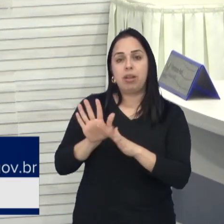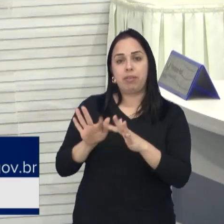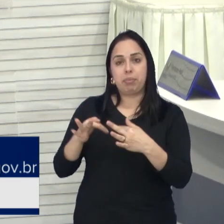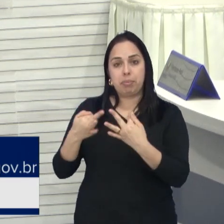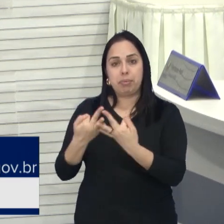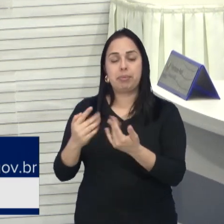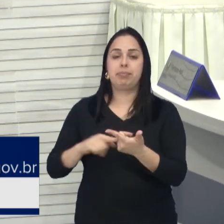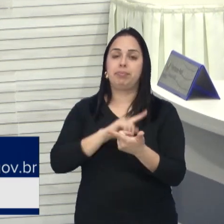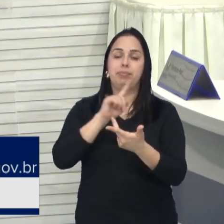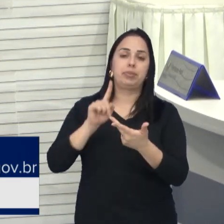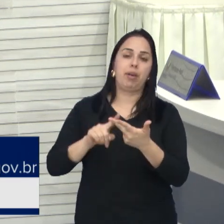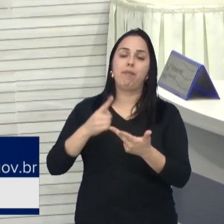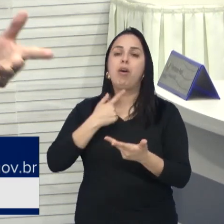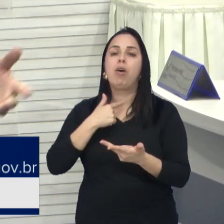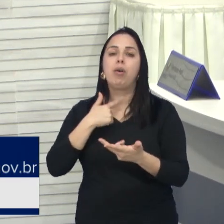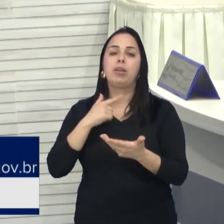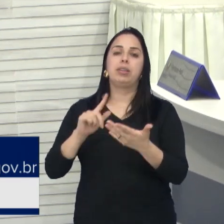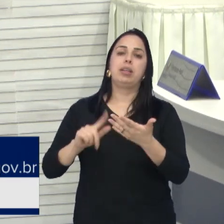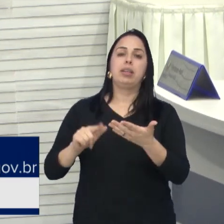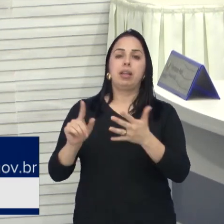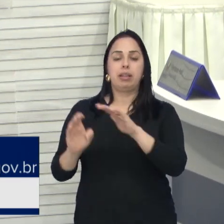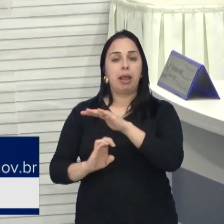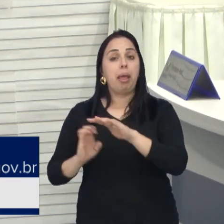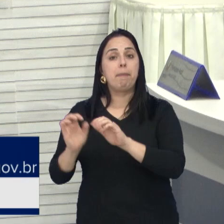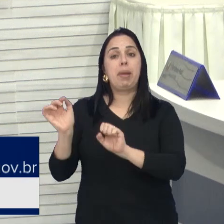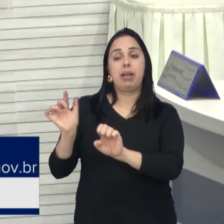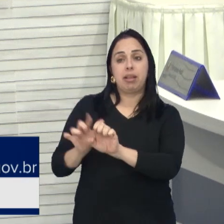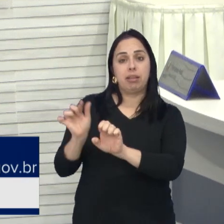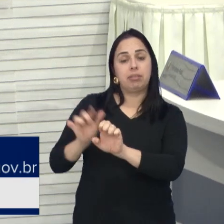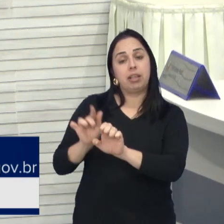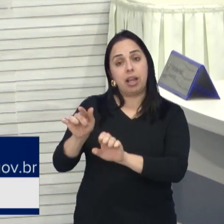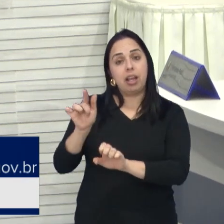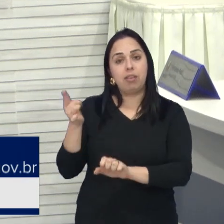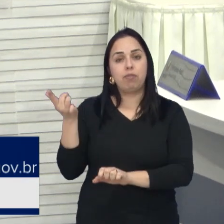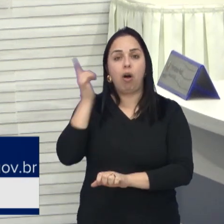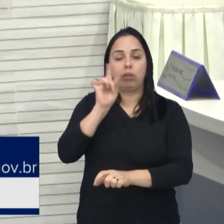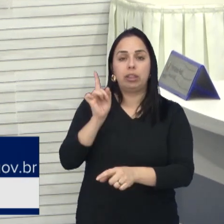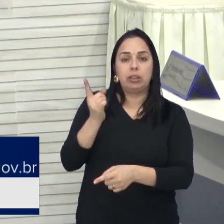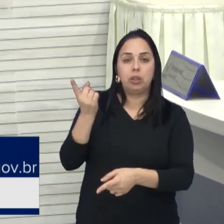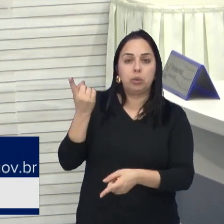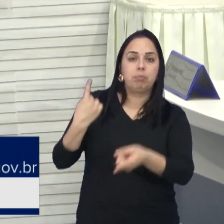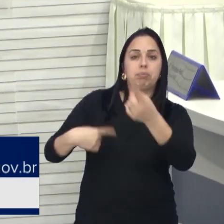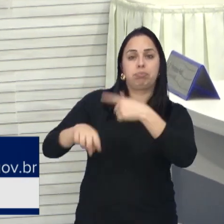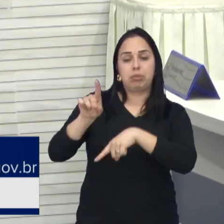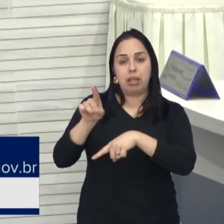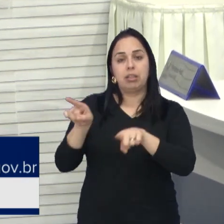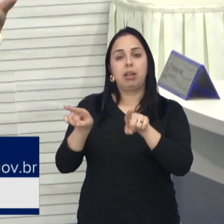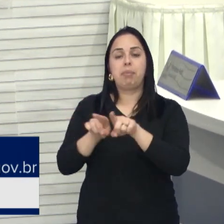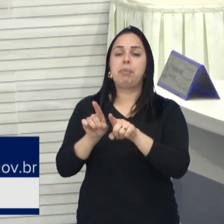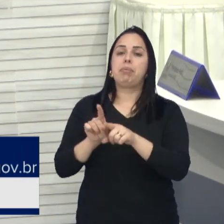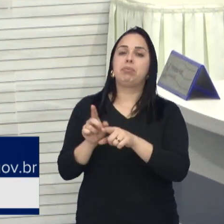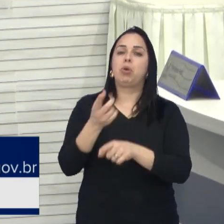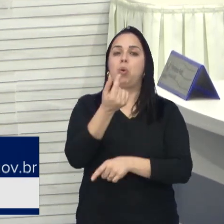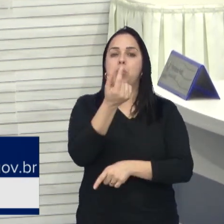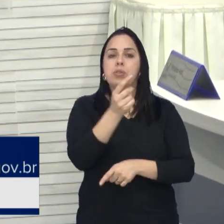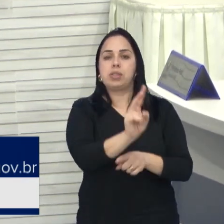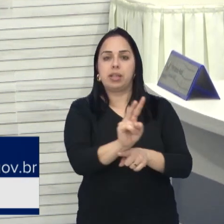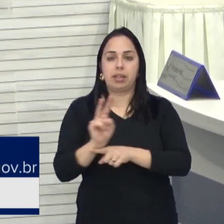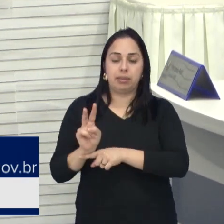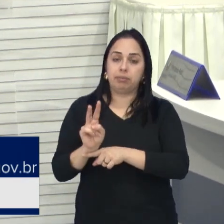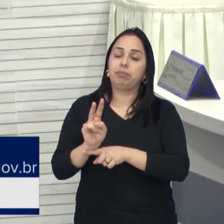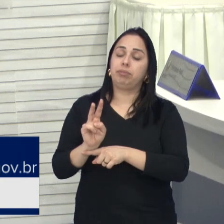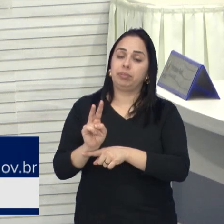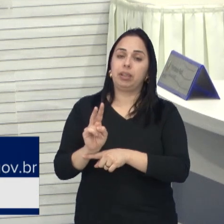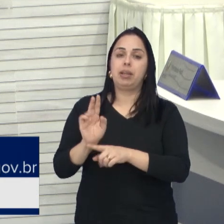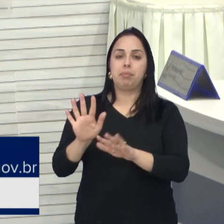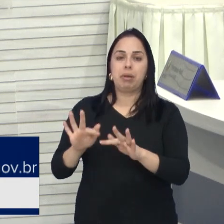as suas pretensões, seu empreendedorismo, para que eles possam novamente ter crédito e possam buscar a melhora da sua vida e